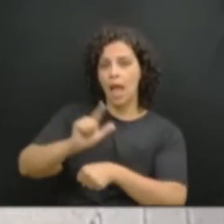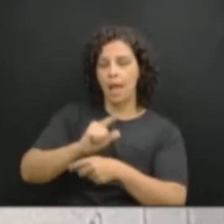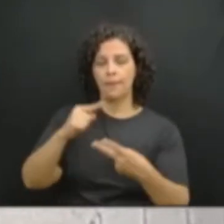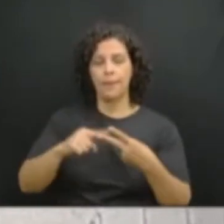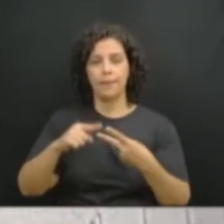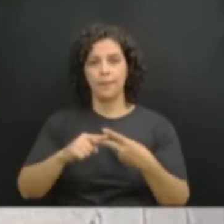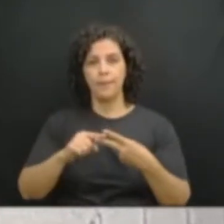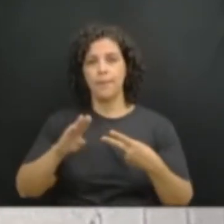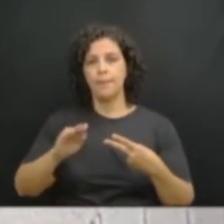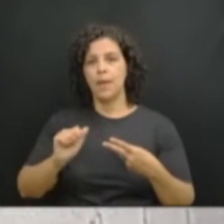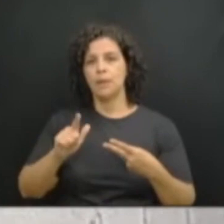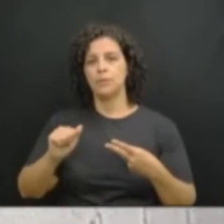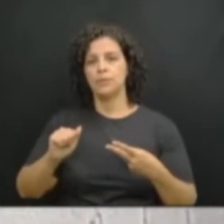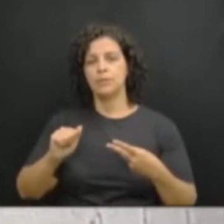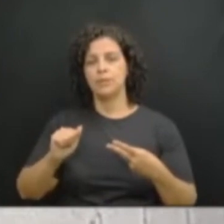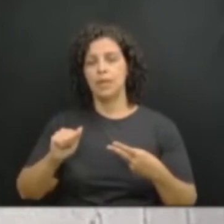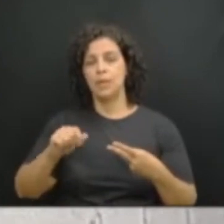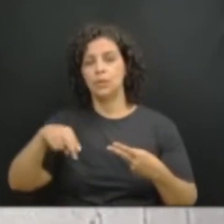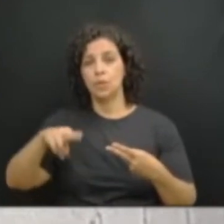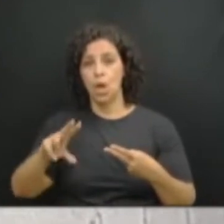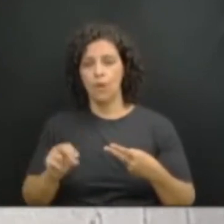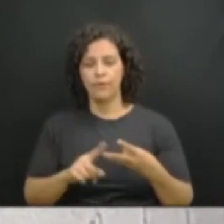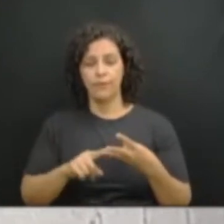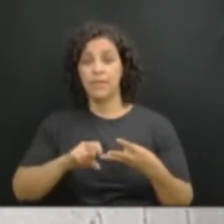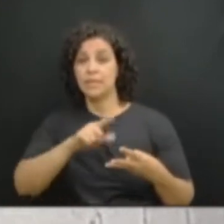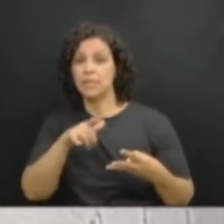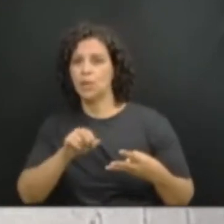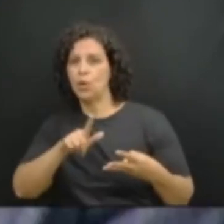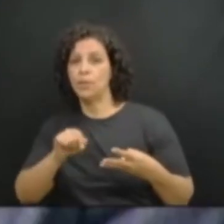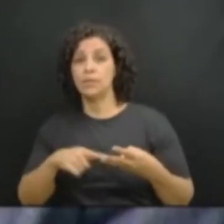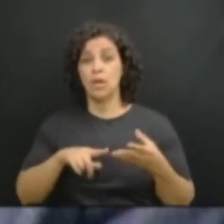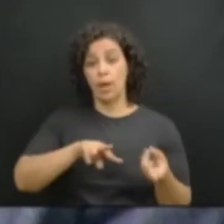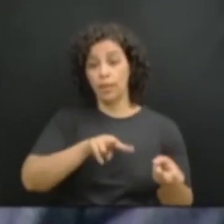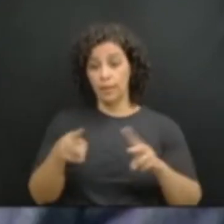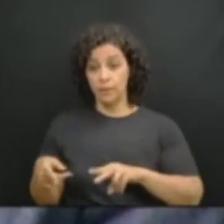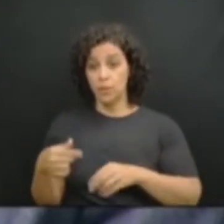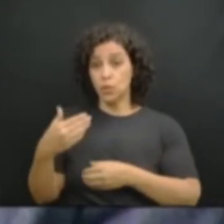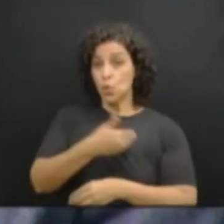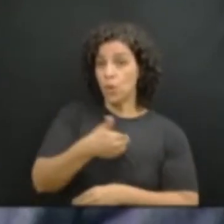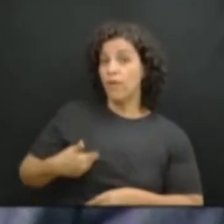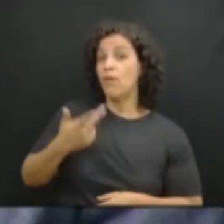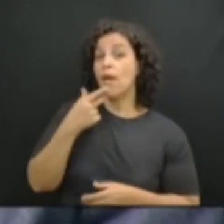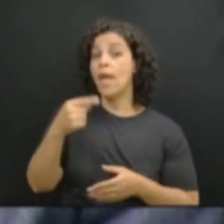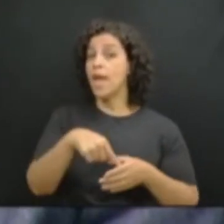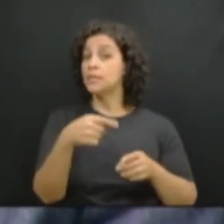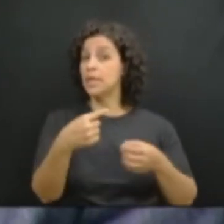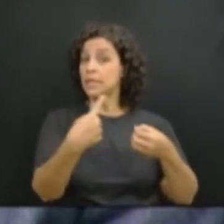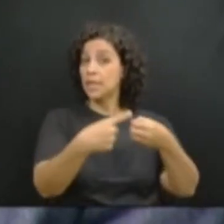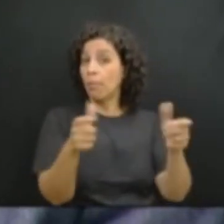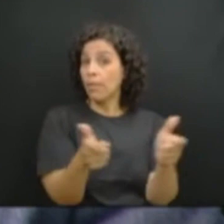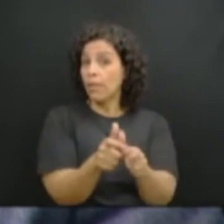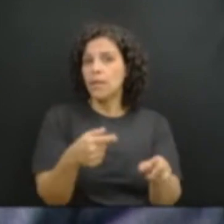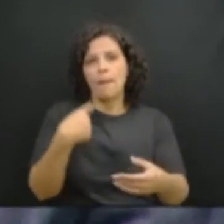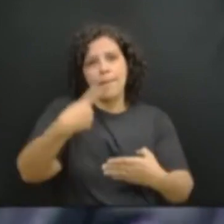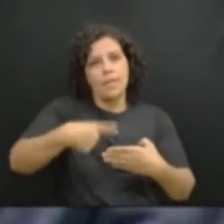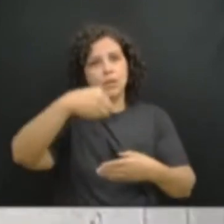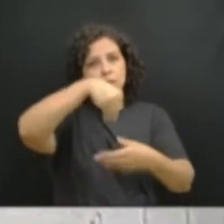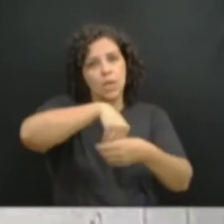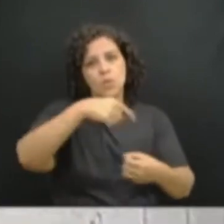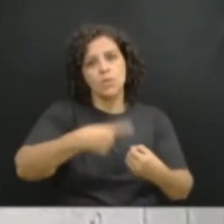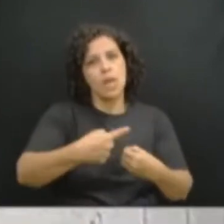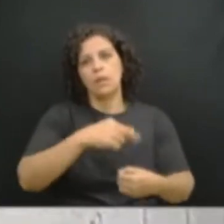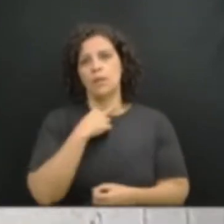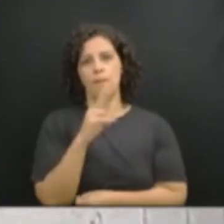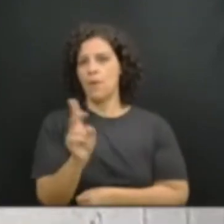Balsa Nova com São Luís do Purunã. É nesse momento de delegação que o governador tem que cobrar uma cláusula contratual, não deixando